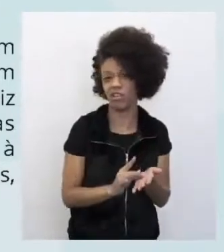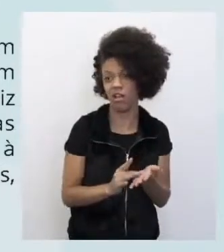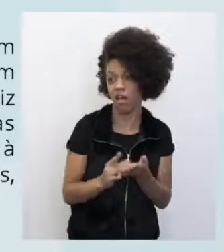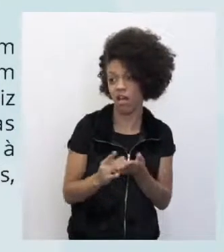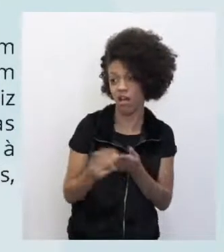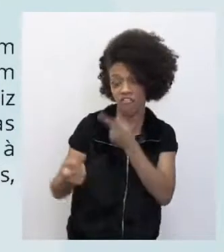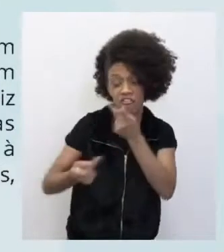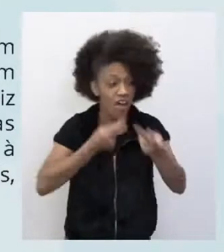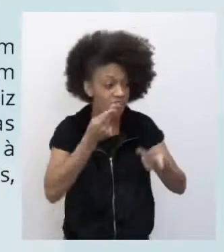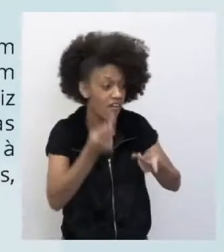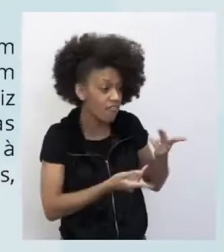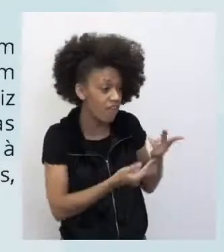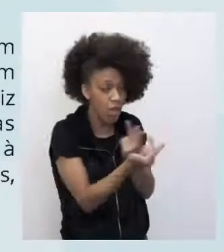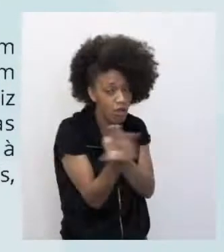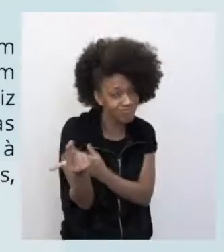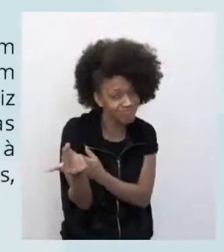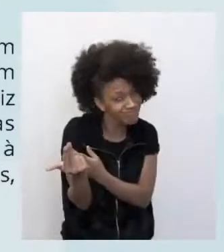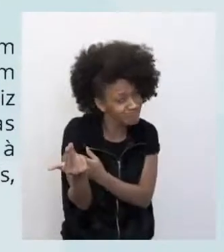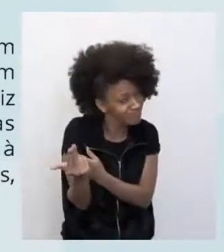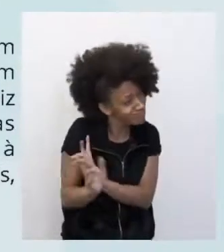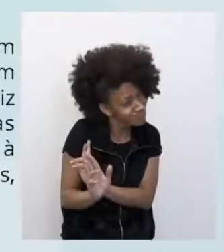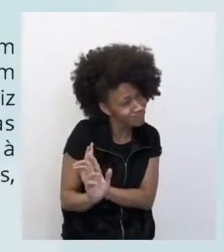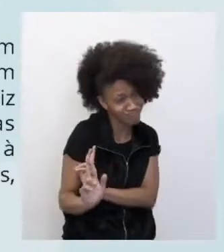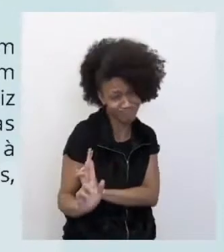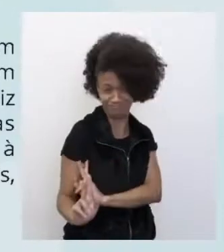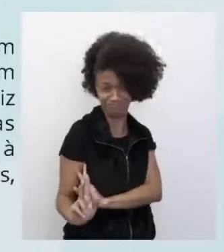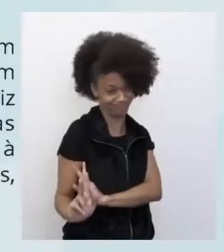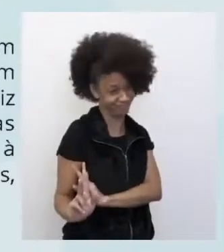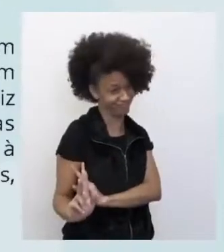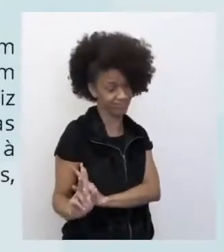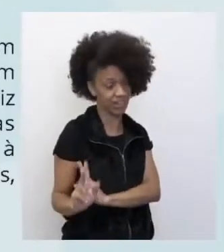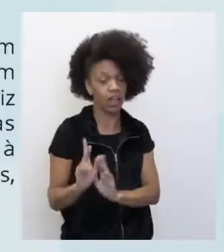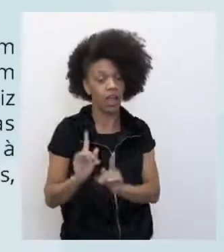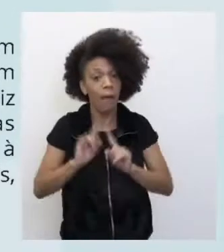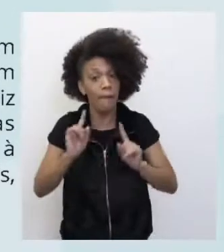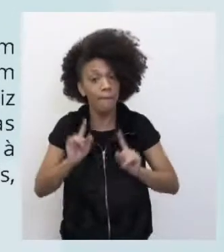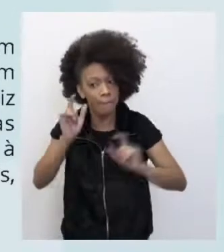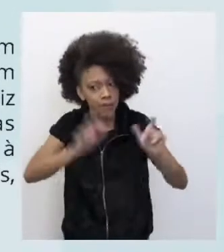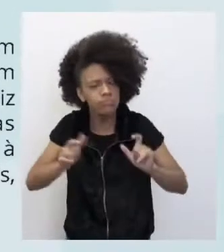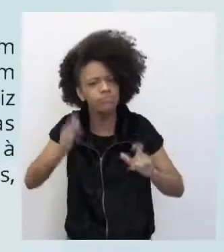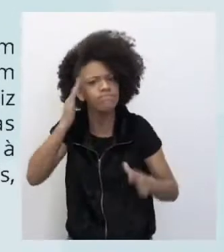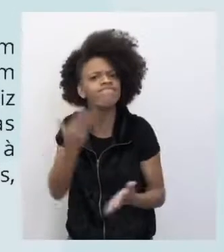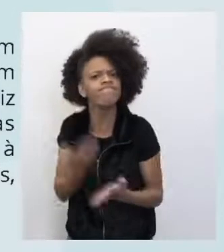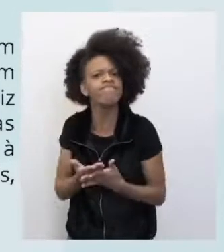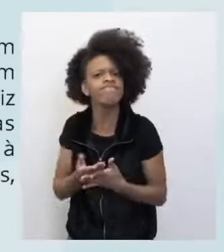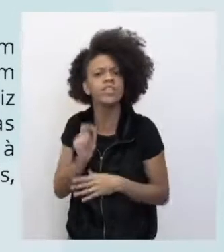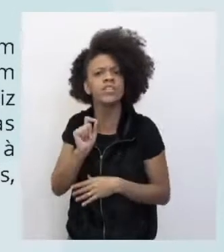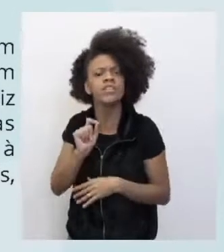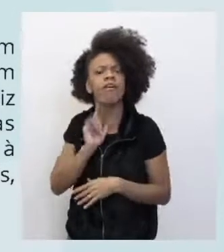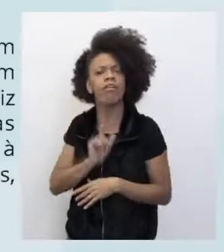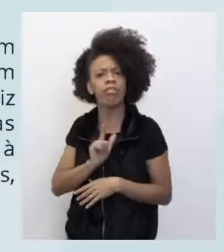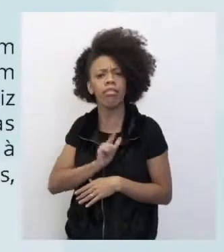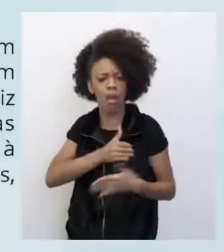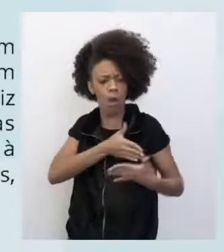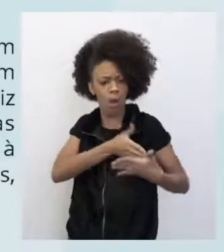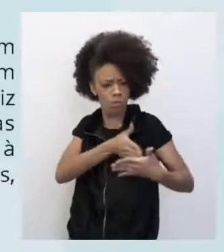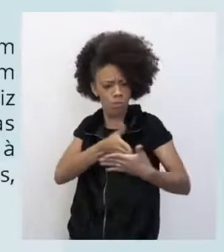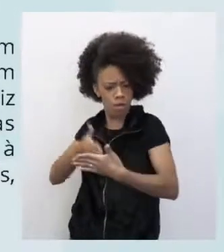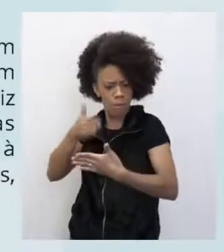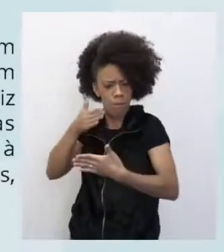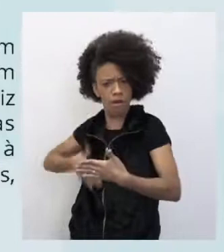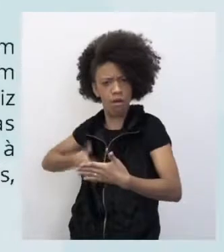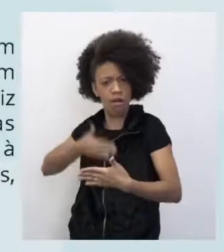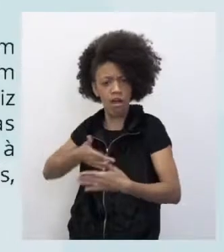somos iguais, mas não é bem por aí. A maioria das pessoas acredita que quem tem alguma limitação física é